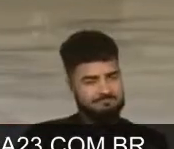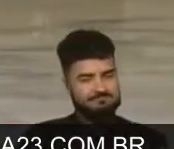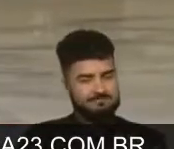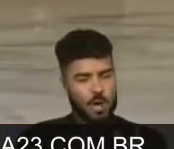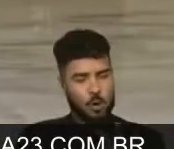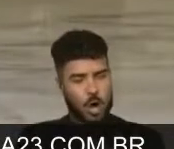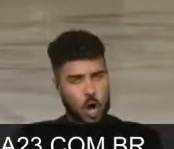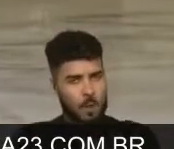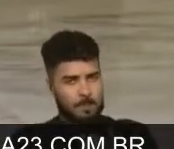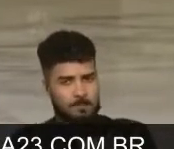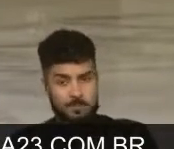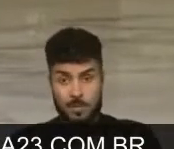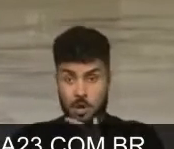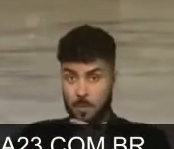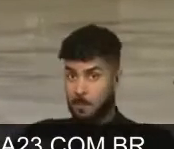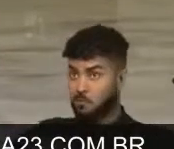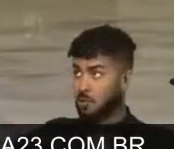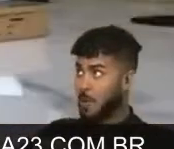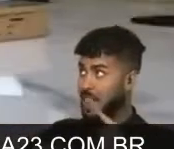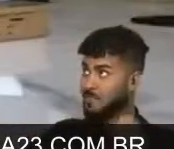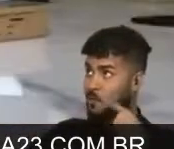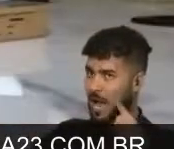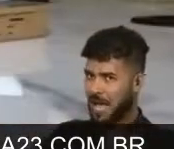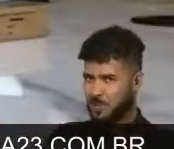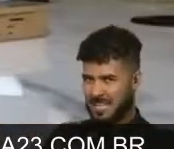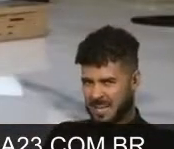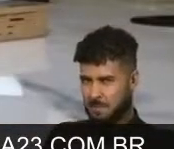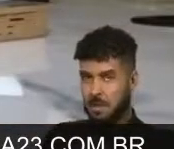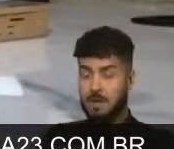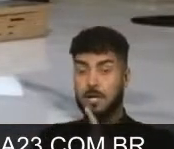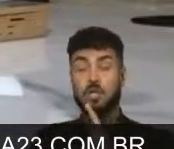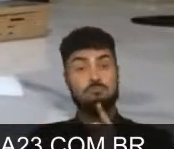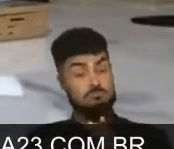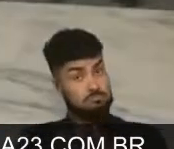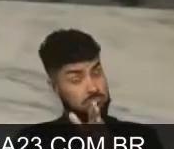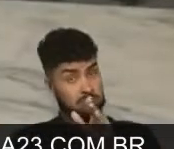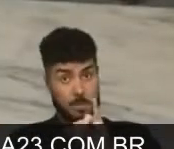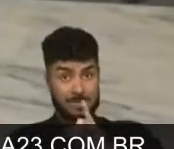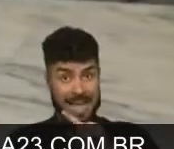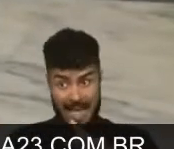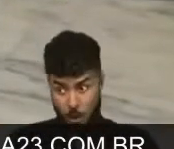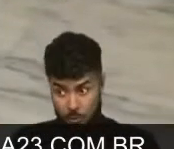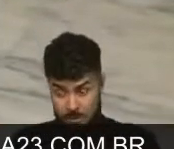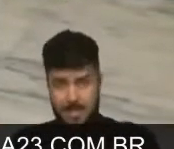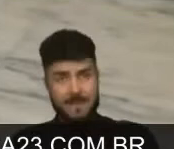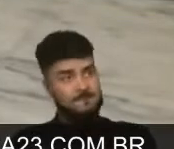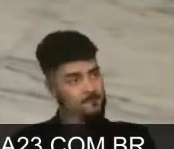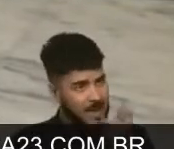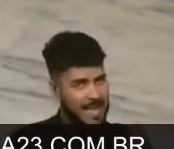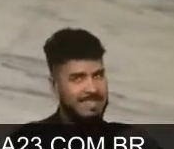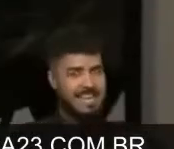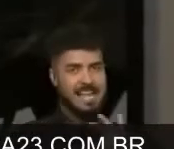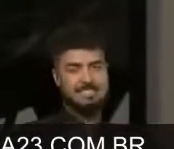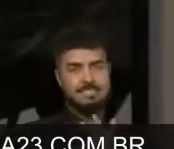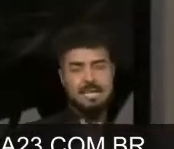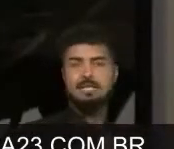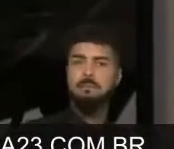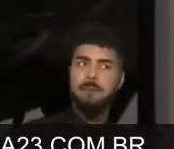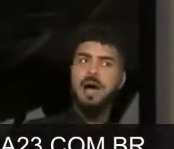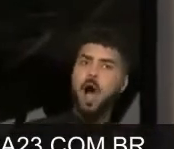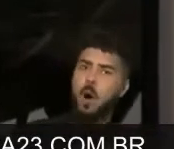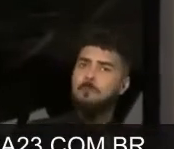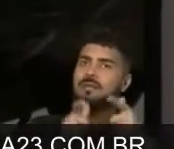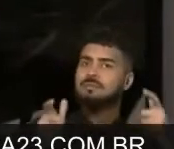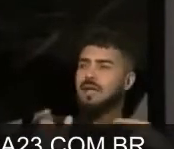E esse criminalista ressalta que é importante procurar a delegacia e aumentar a investigação. Ela pode